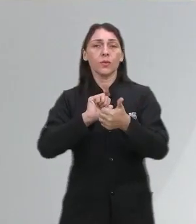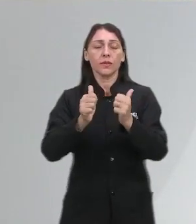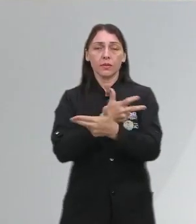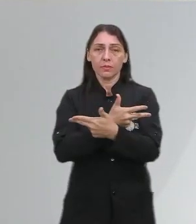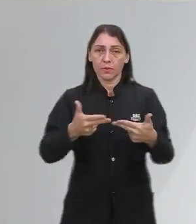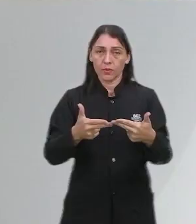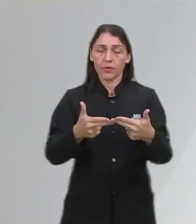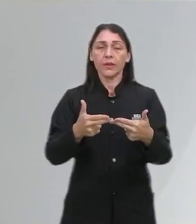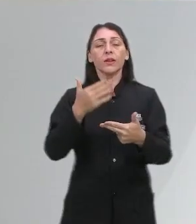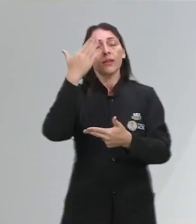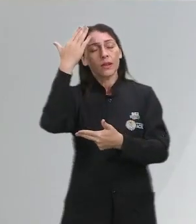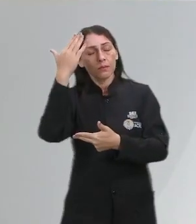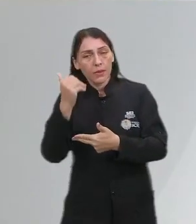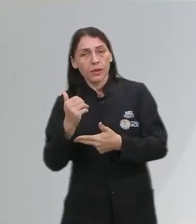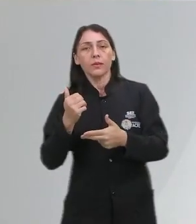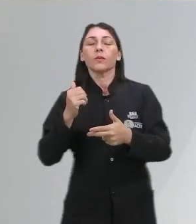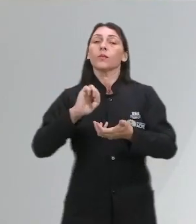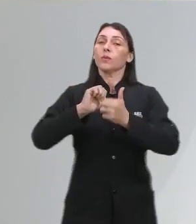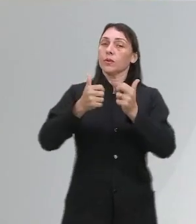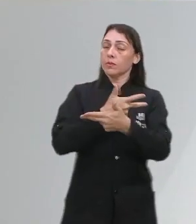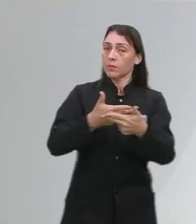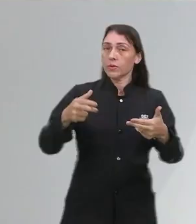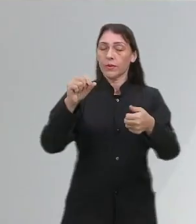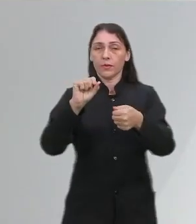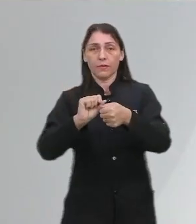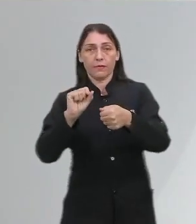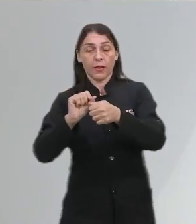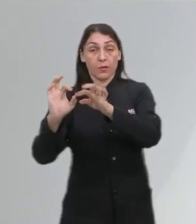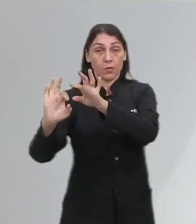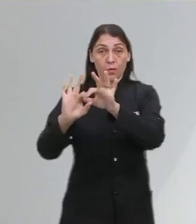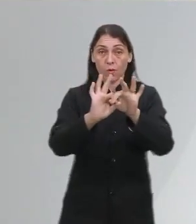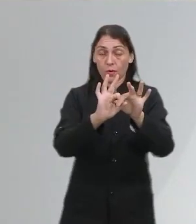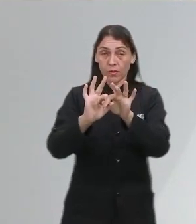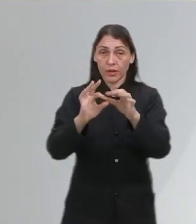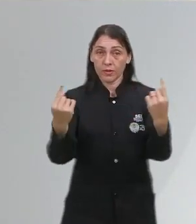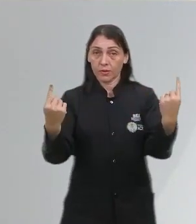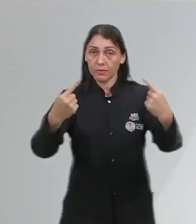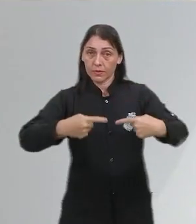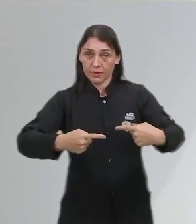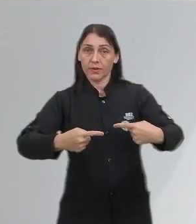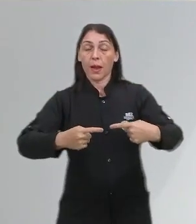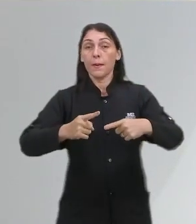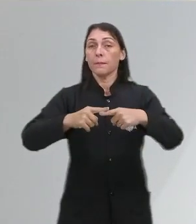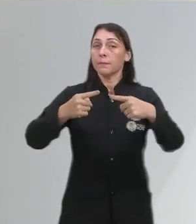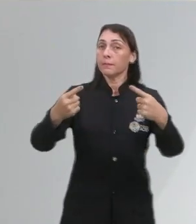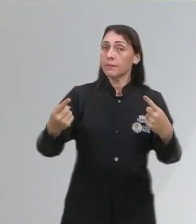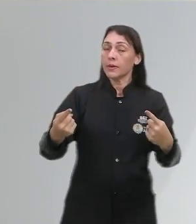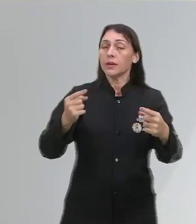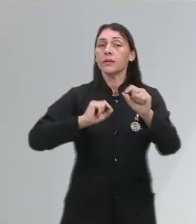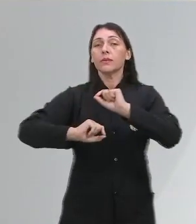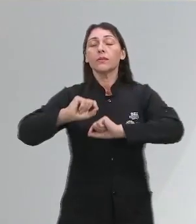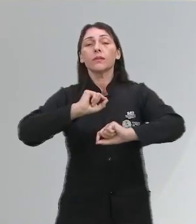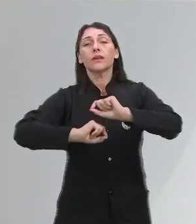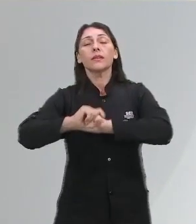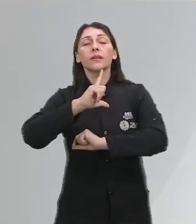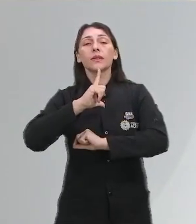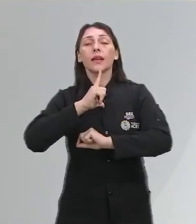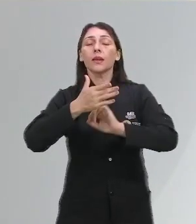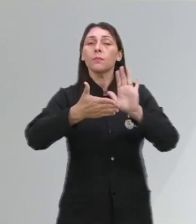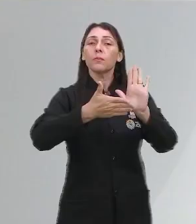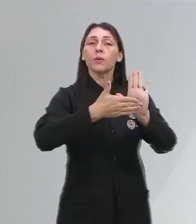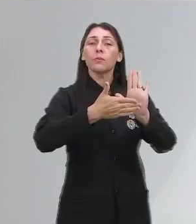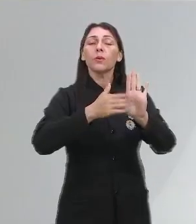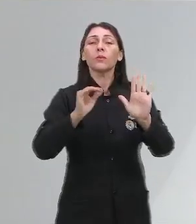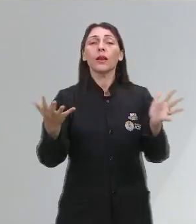esportes? A gente sabe que o esporte ele é desenvolvido e trabalhado no contexto de competição. Mais que isso, ele tem que